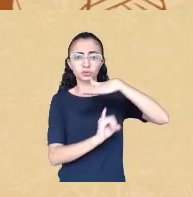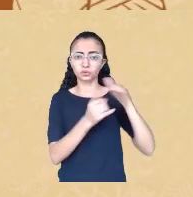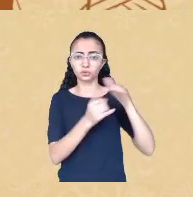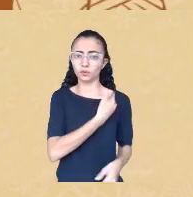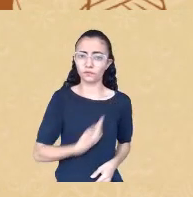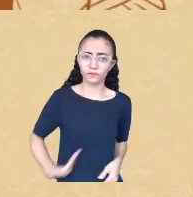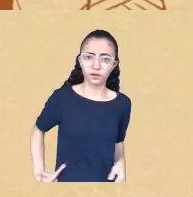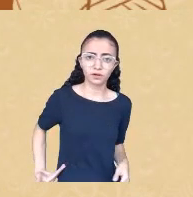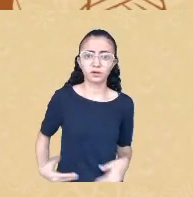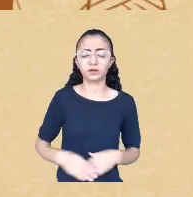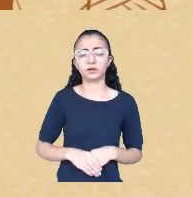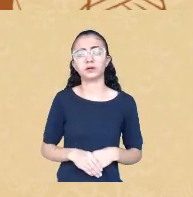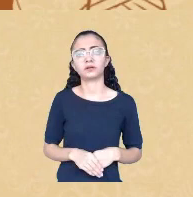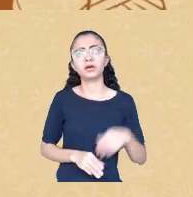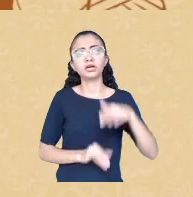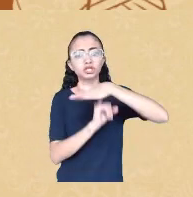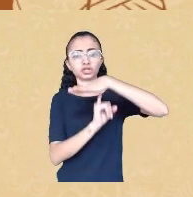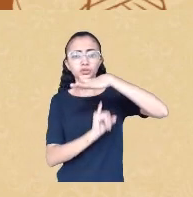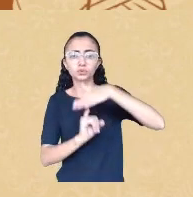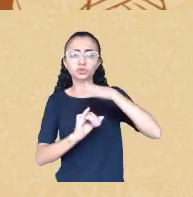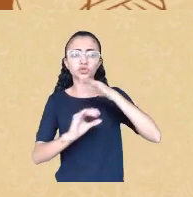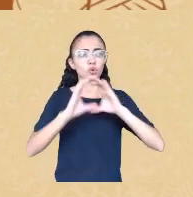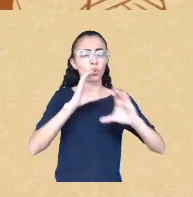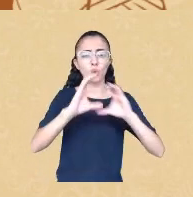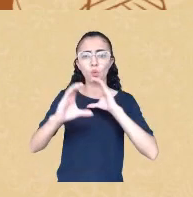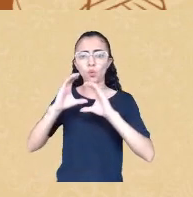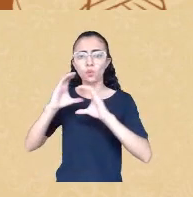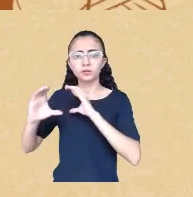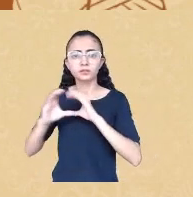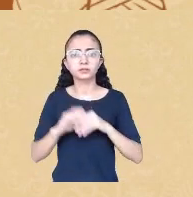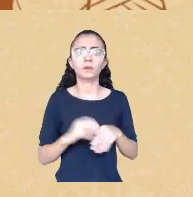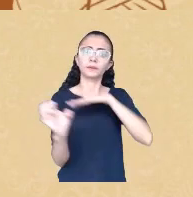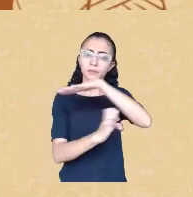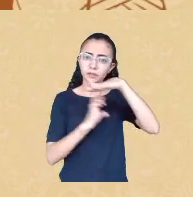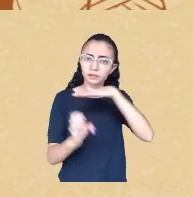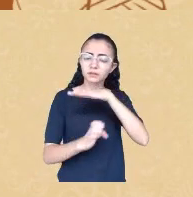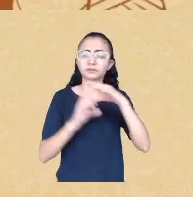de comunicação, empresas de comunicação,